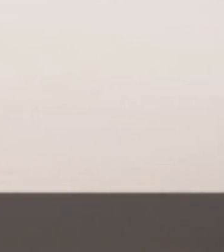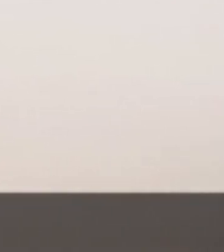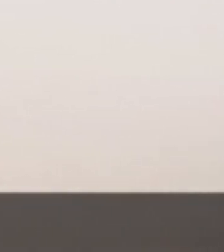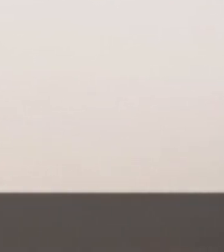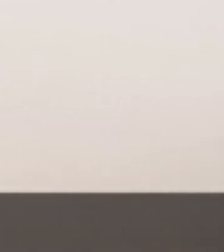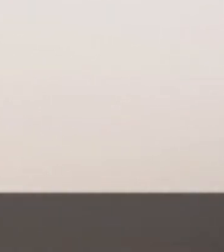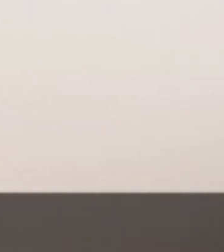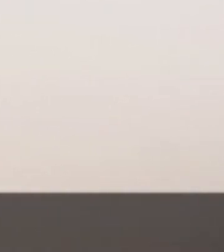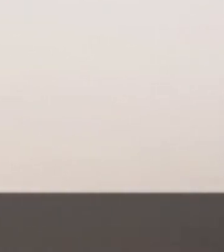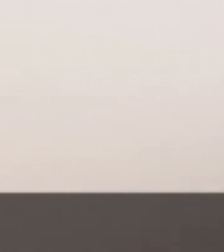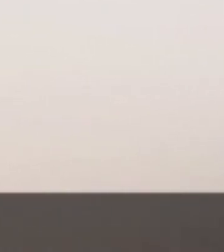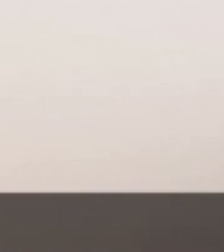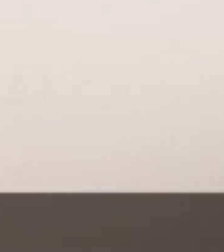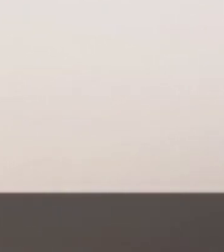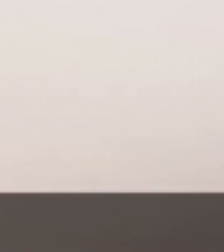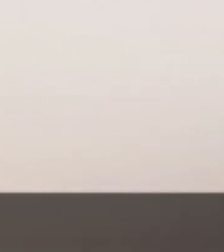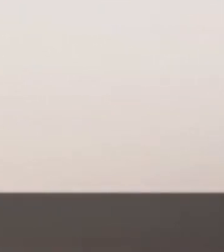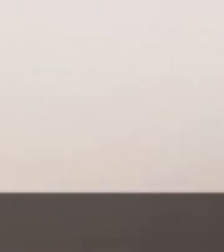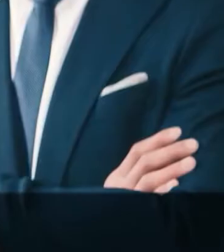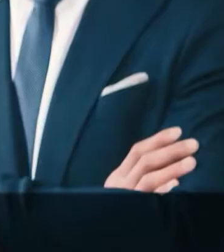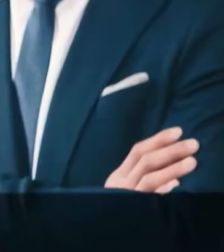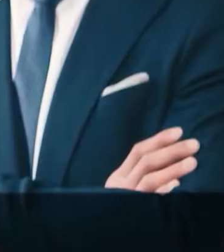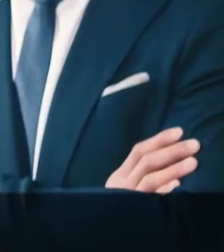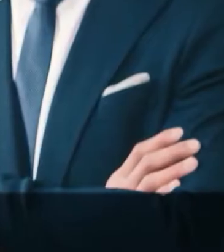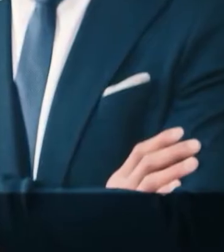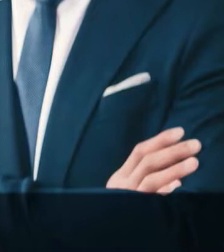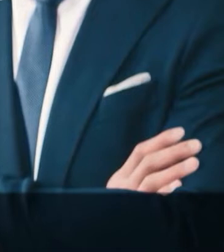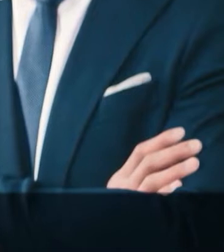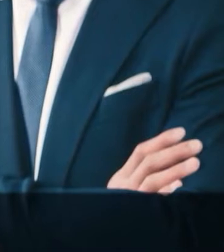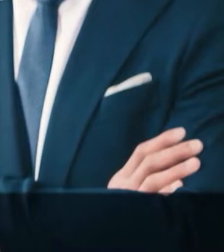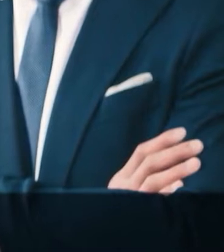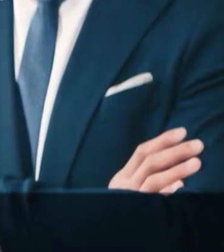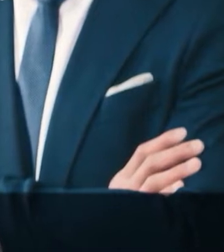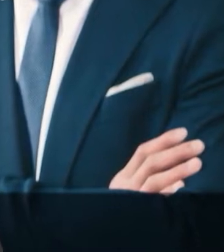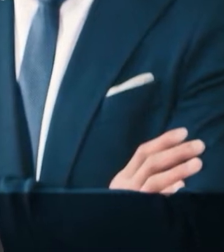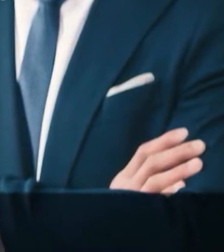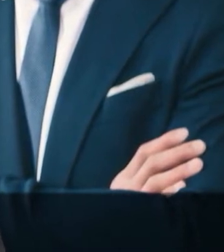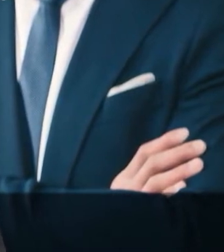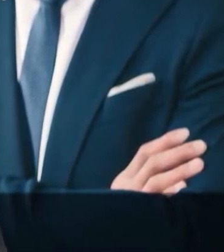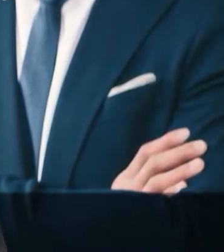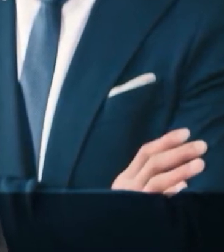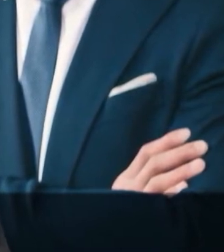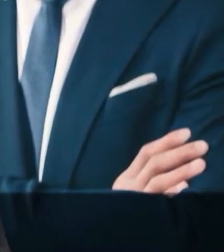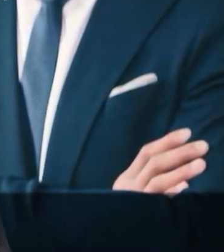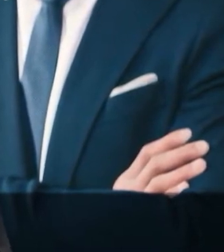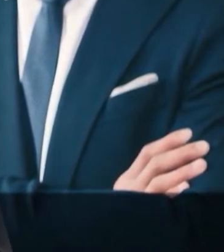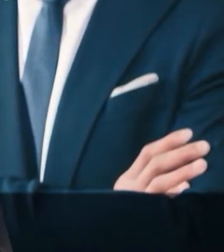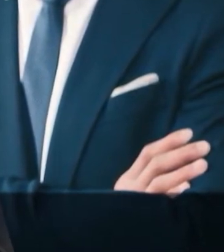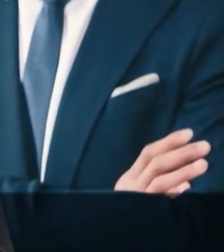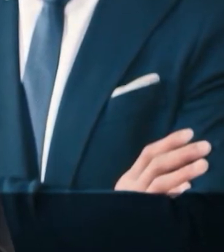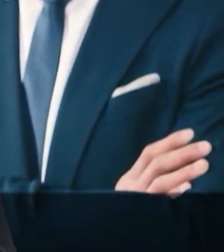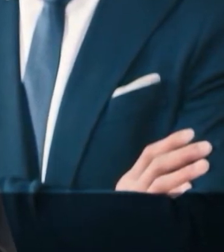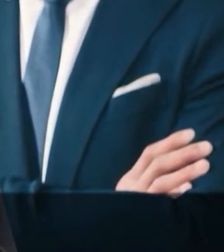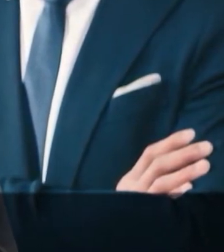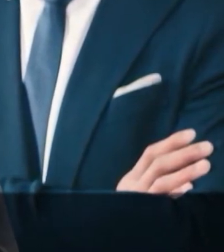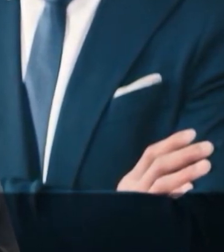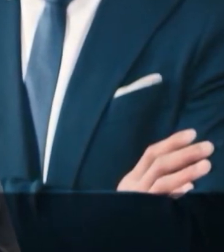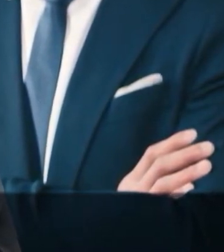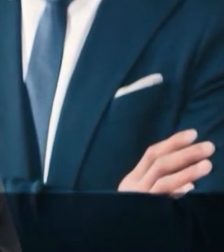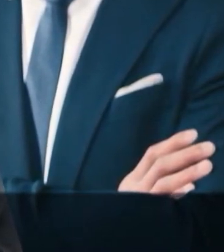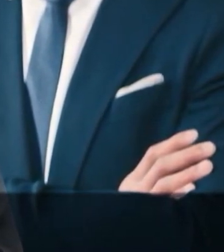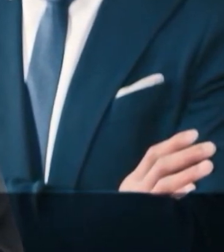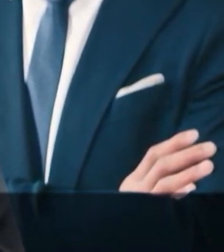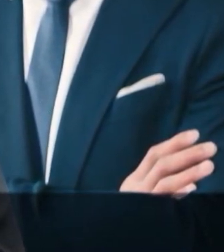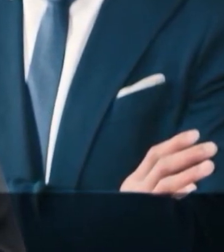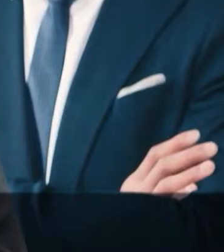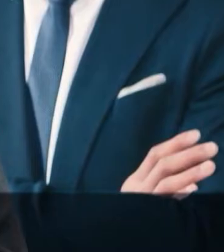55% da população brasileira é negra, mas ocupa apenas 12% dos cargos que pagam os